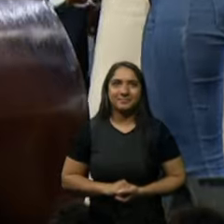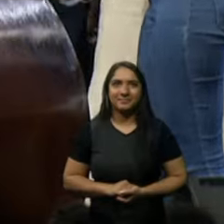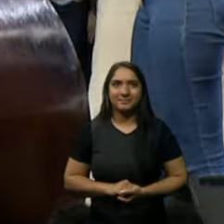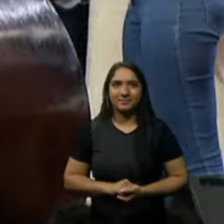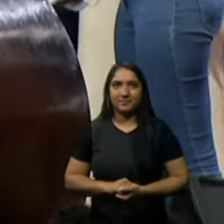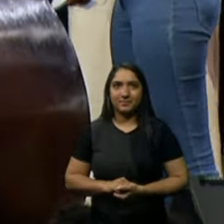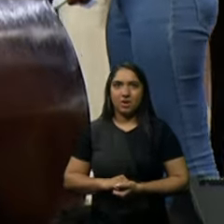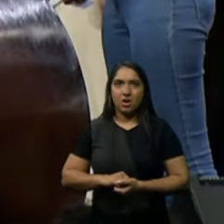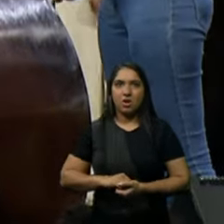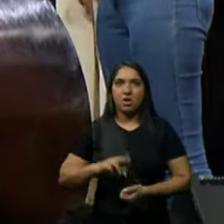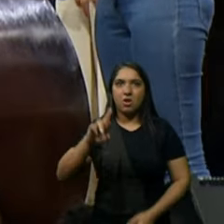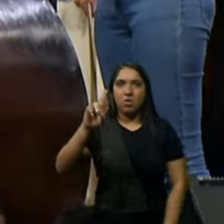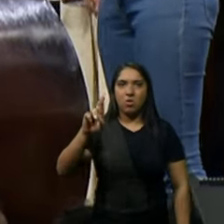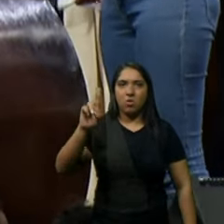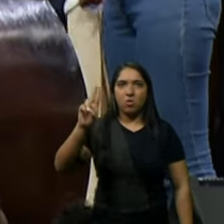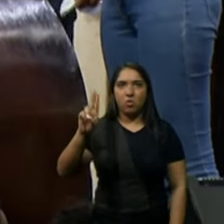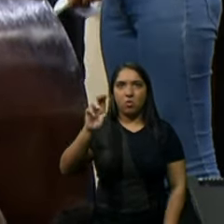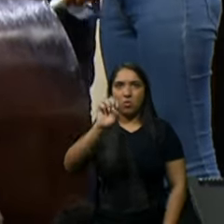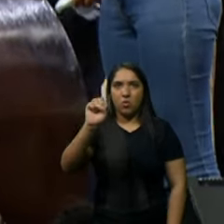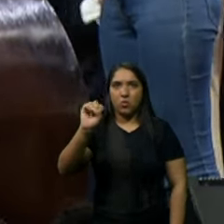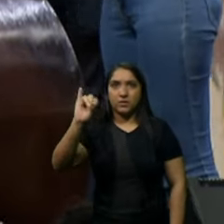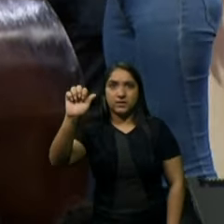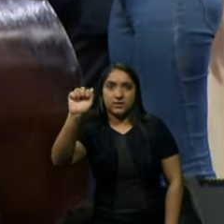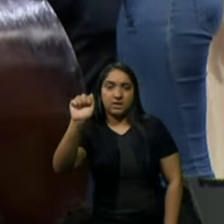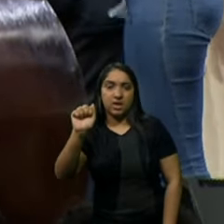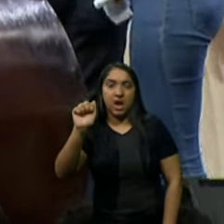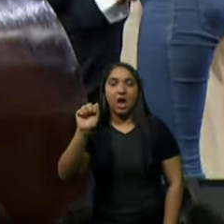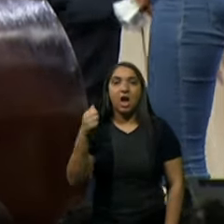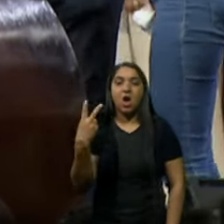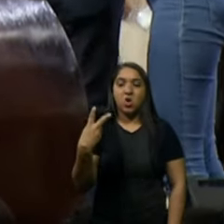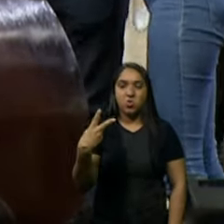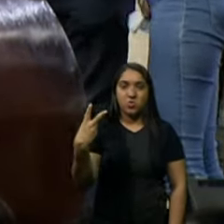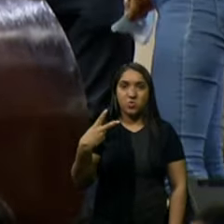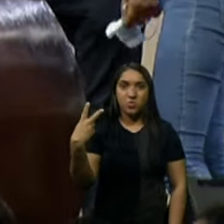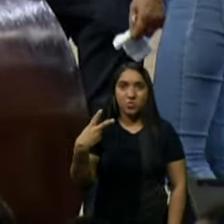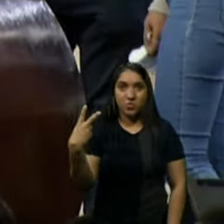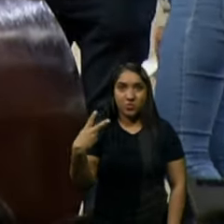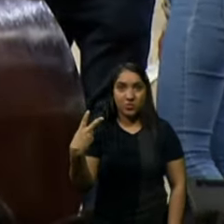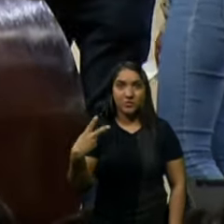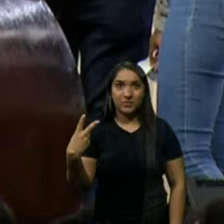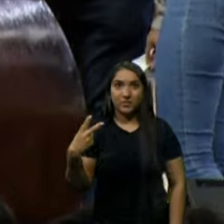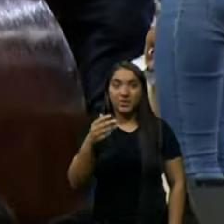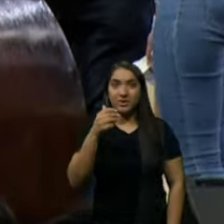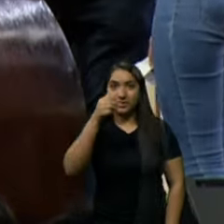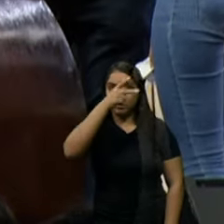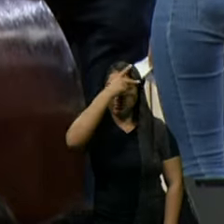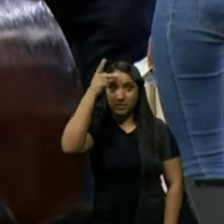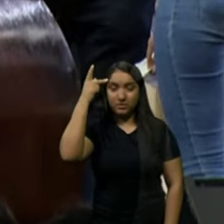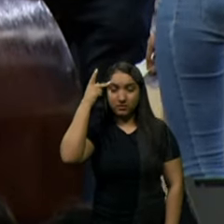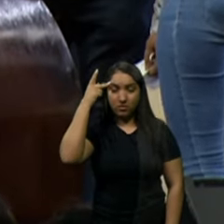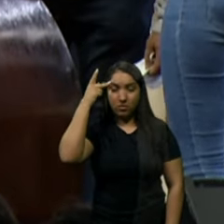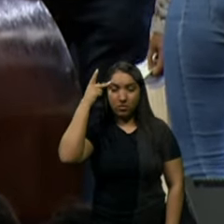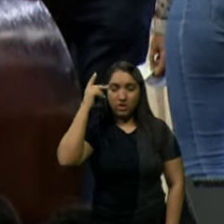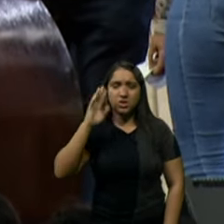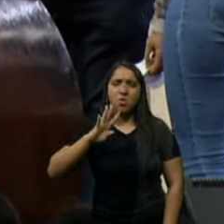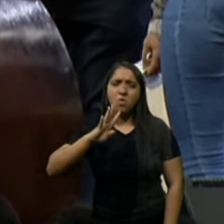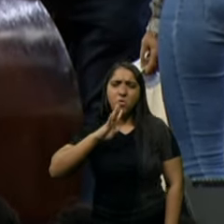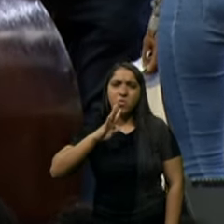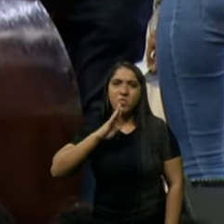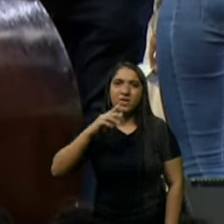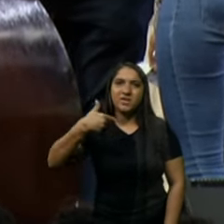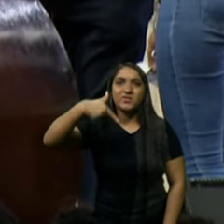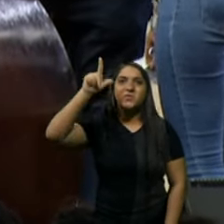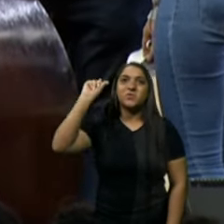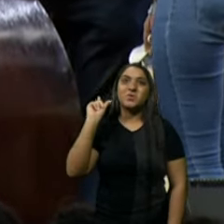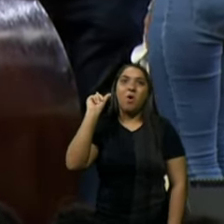a Rússia nós recebemos os dois Russos aqui que vieram para o congresso eu te conheci ontem e eu